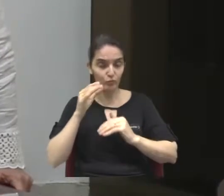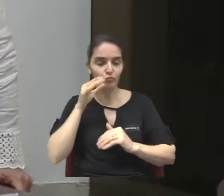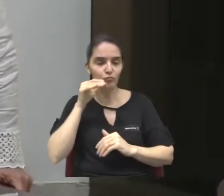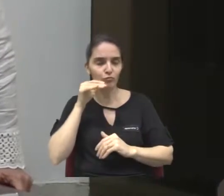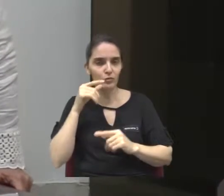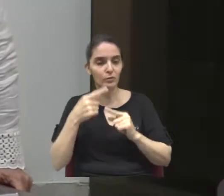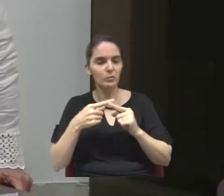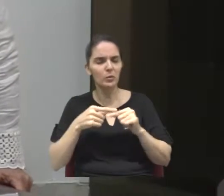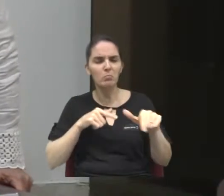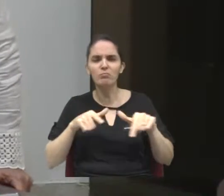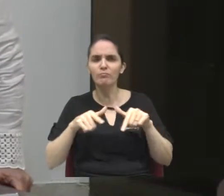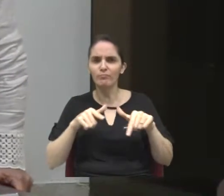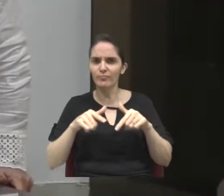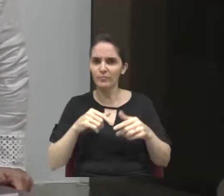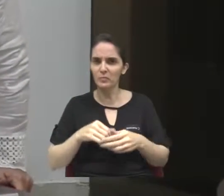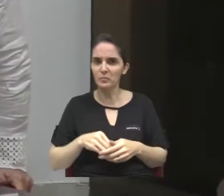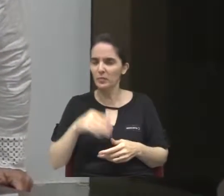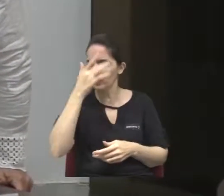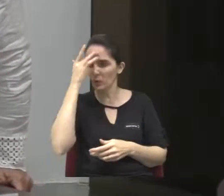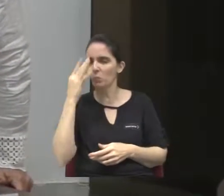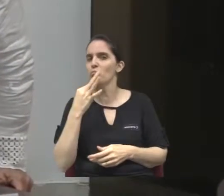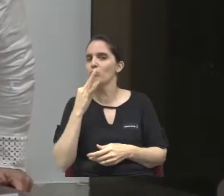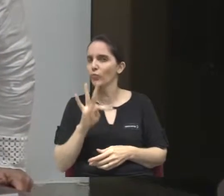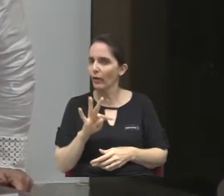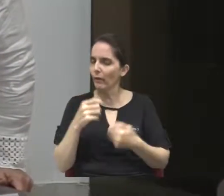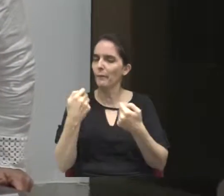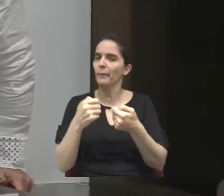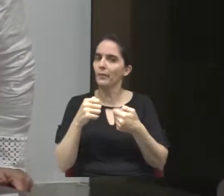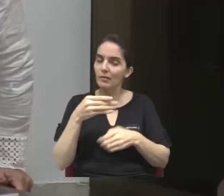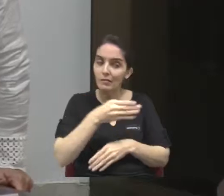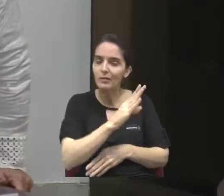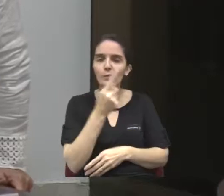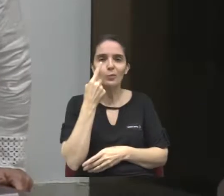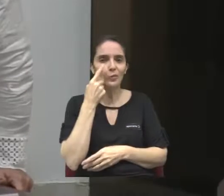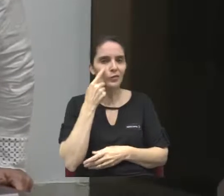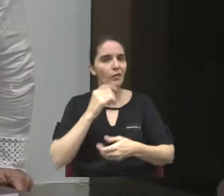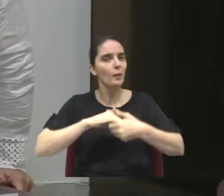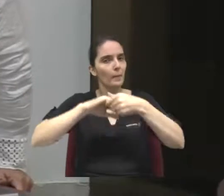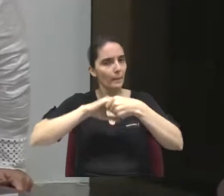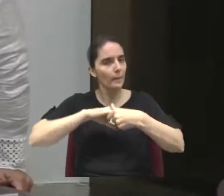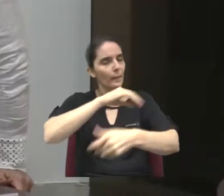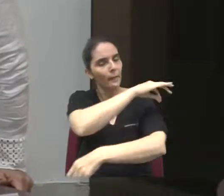não conhece, tem que conhecer. Parabéns ao prefeito também, que